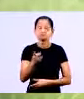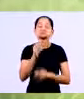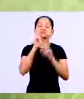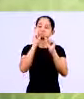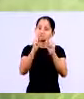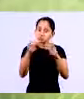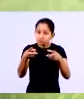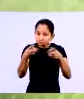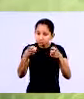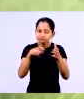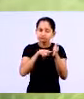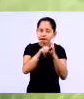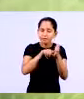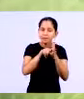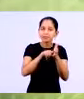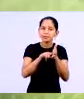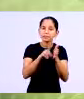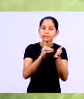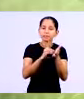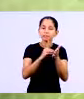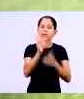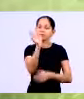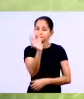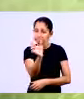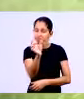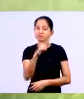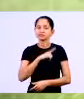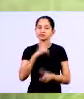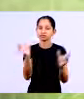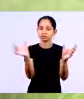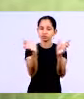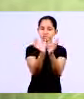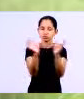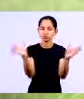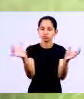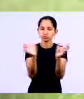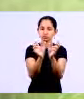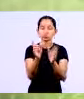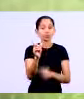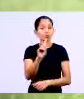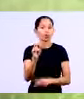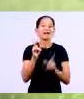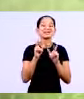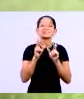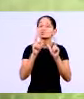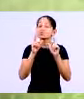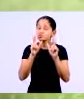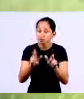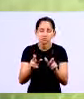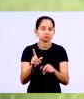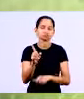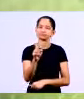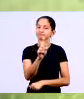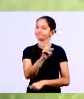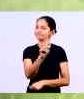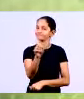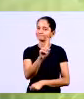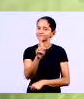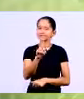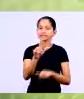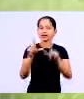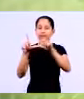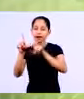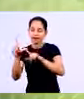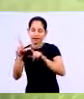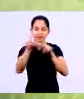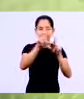podem observar, se vocês pegarem as palavras com hífen, que eles não são homogêneos na escrita dessas palavras. Então,